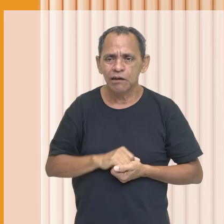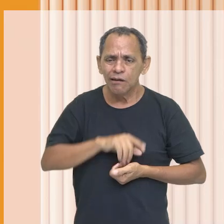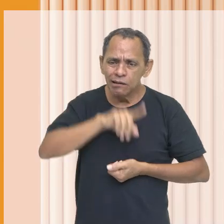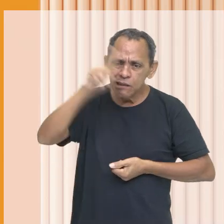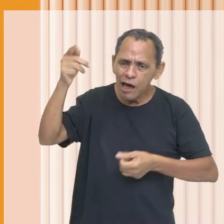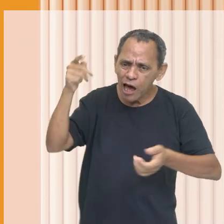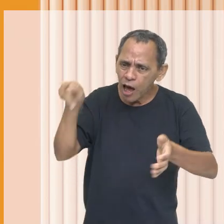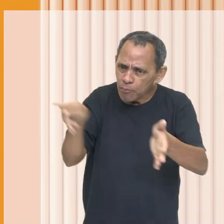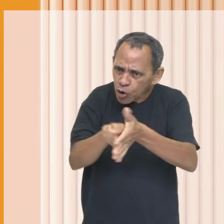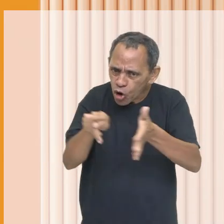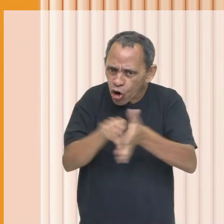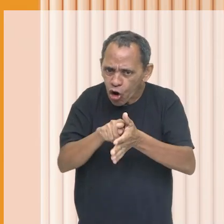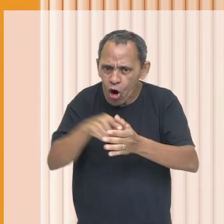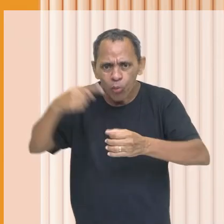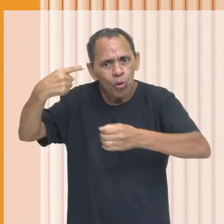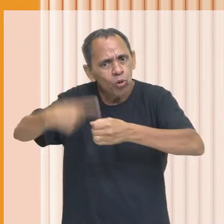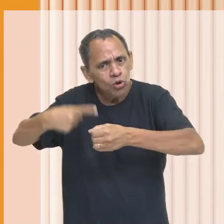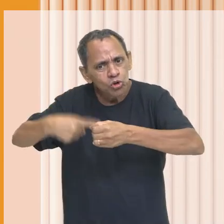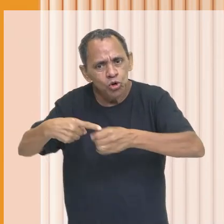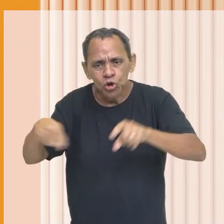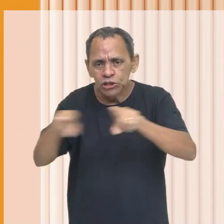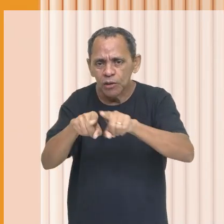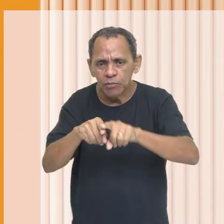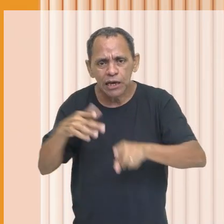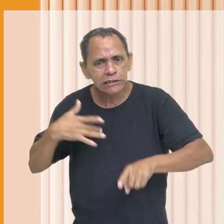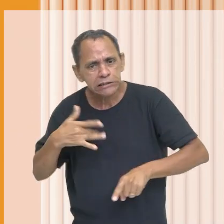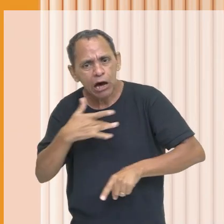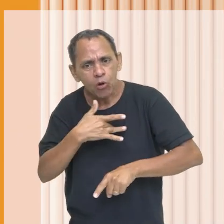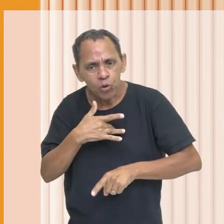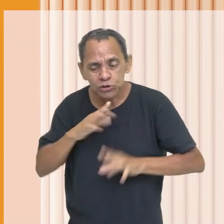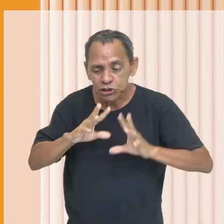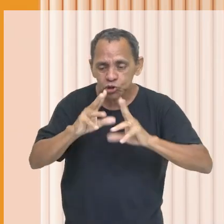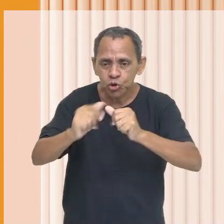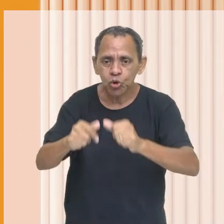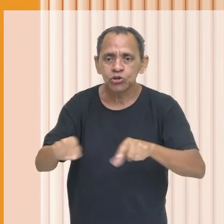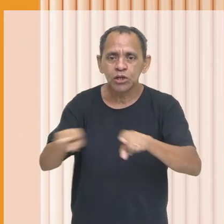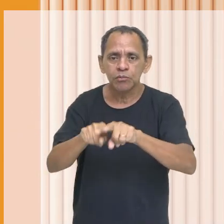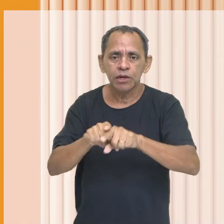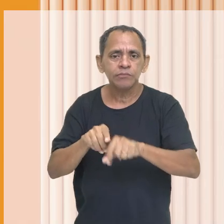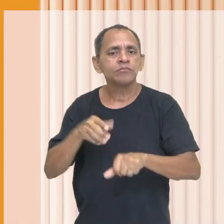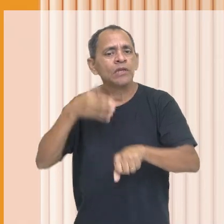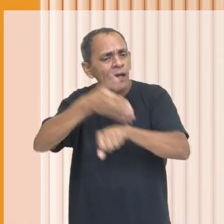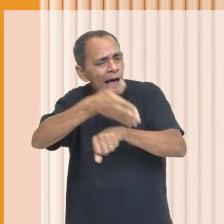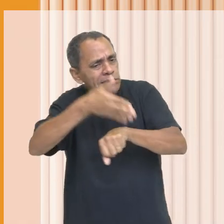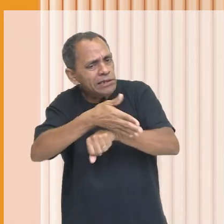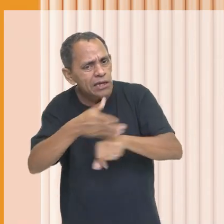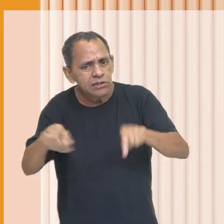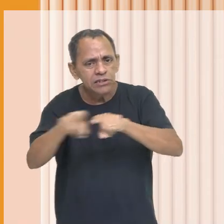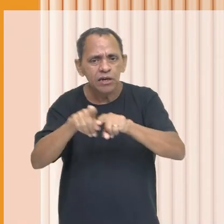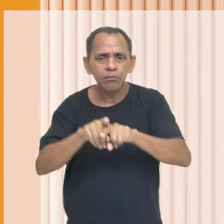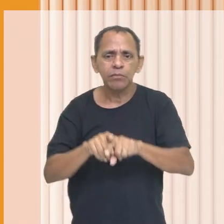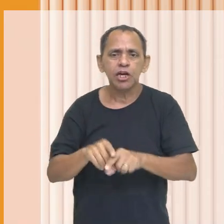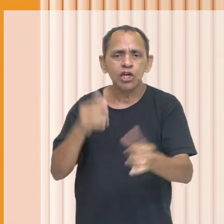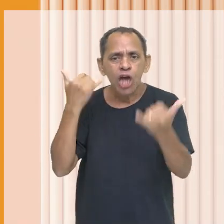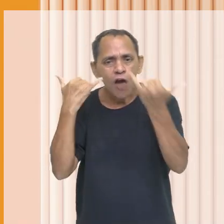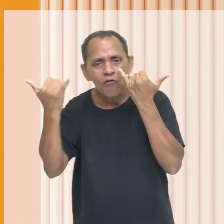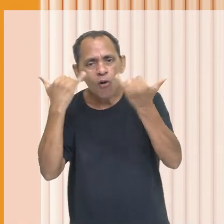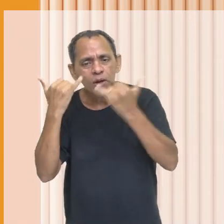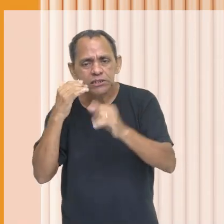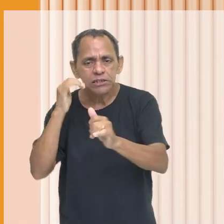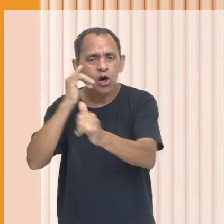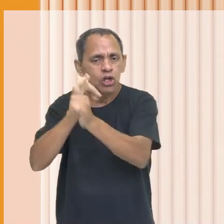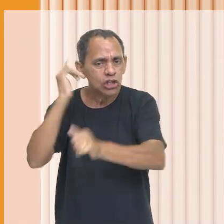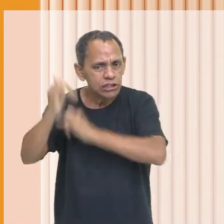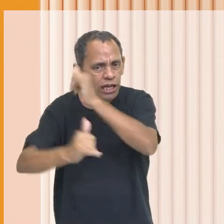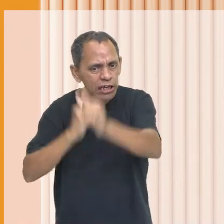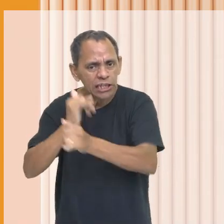você conseguir atendimento médico? Todo mundo não gostaria de ter acesso à informação de modo muito mais fácil, através da internet, ou através